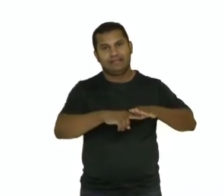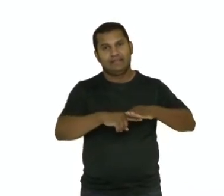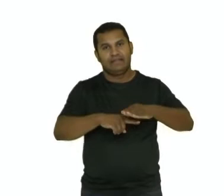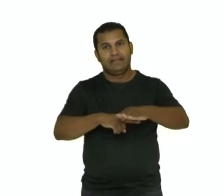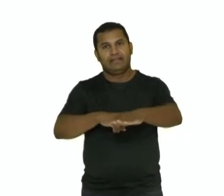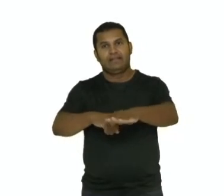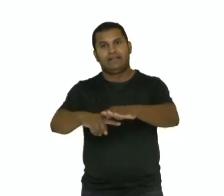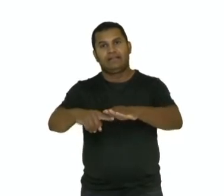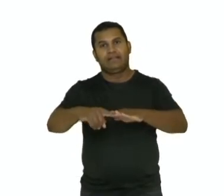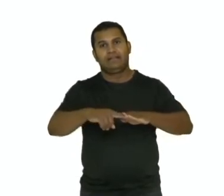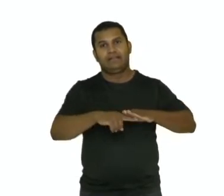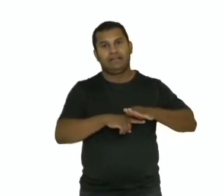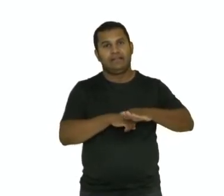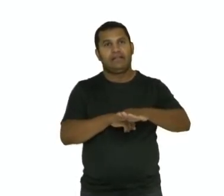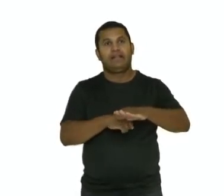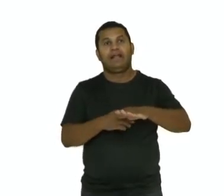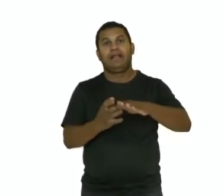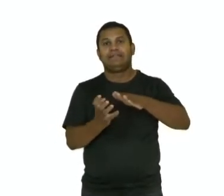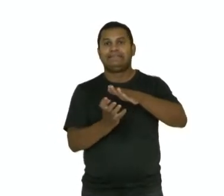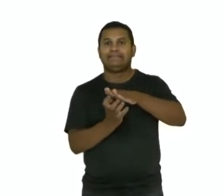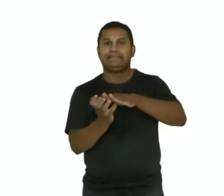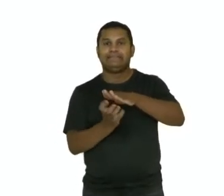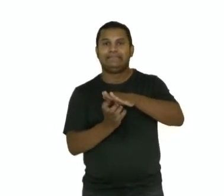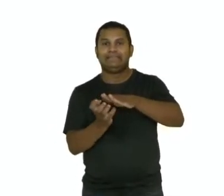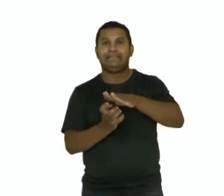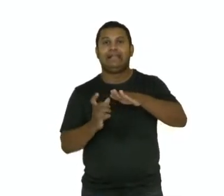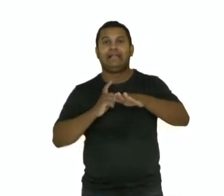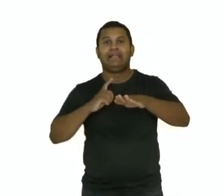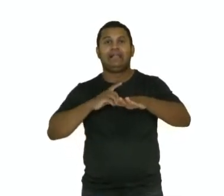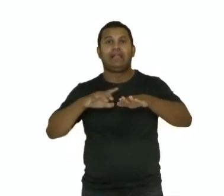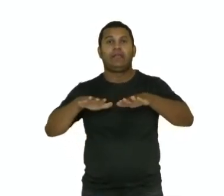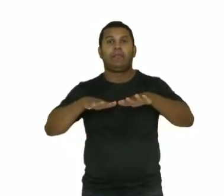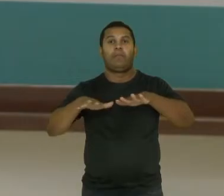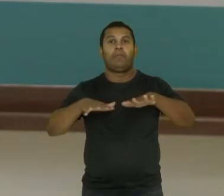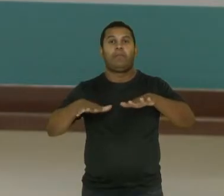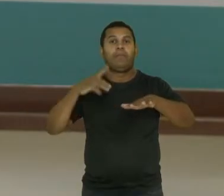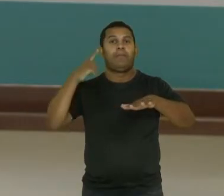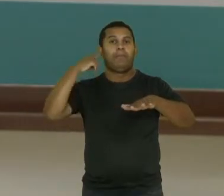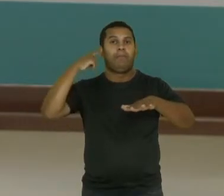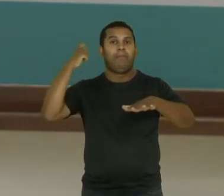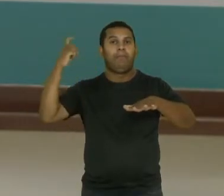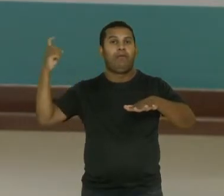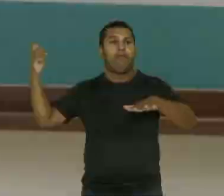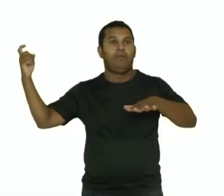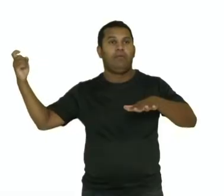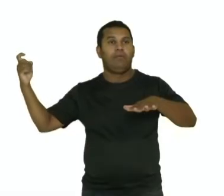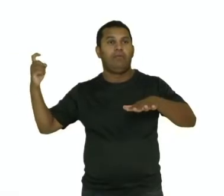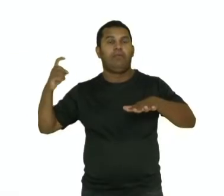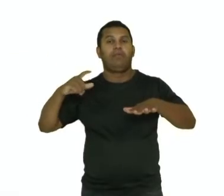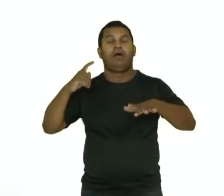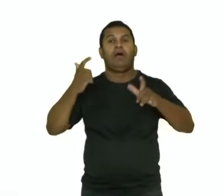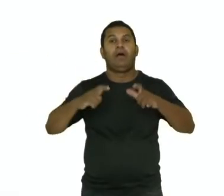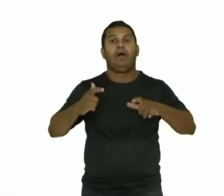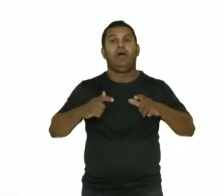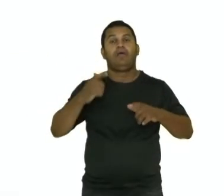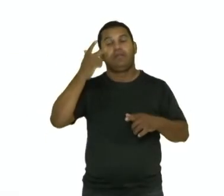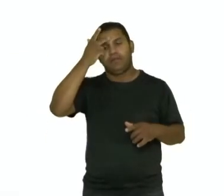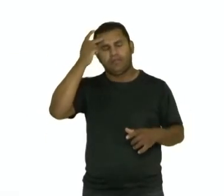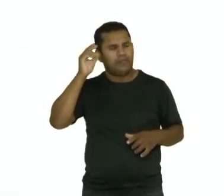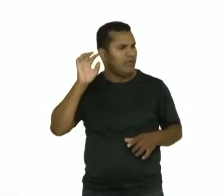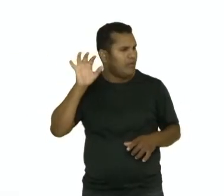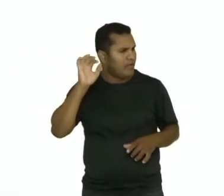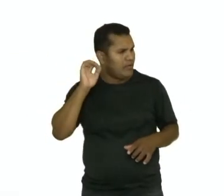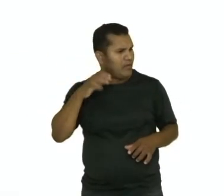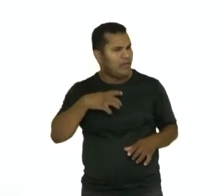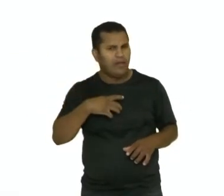música. Nós conseguimos visualizar bem esse arrastar nessa imagenzinha desse gifzinho aqui, onde ele produz